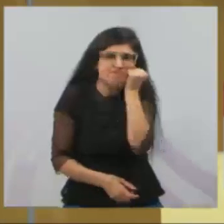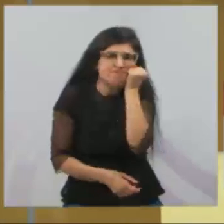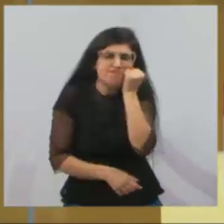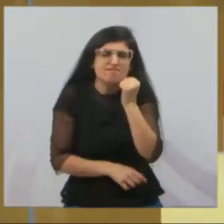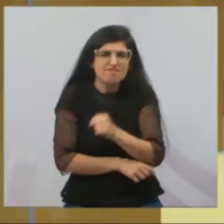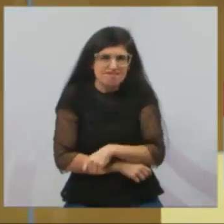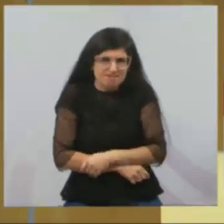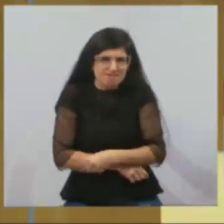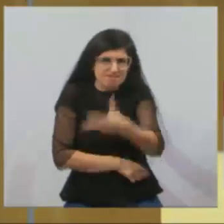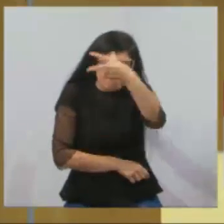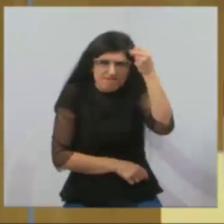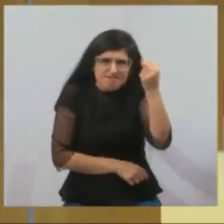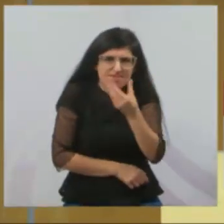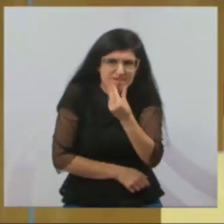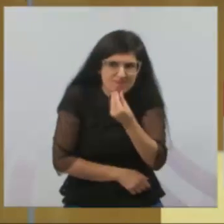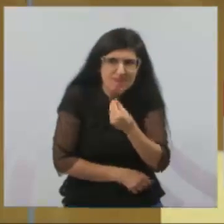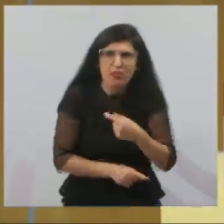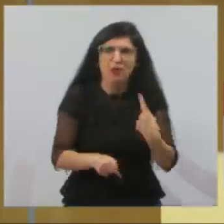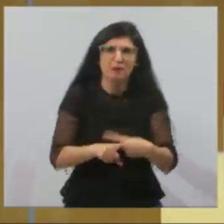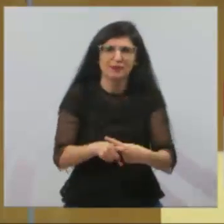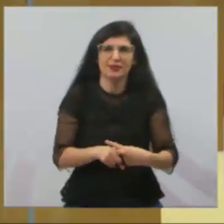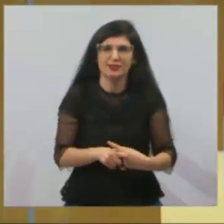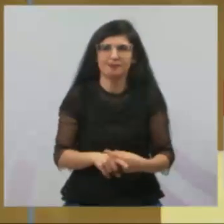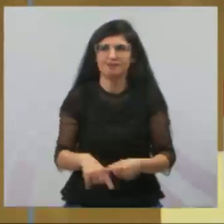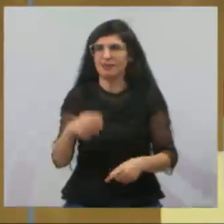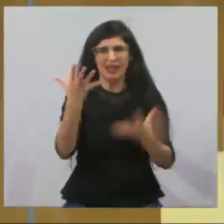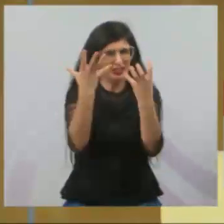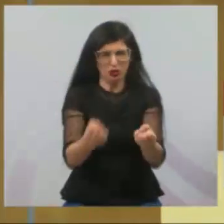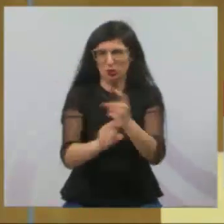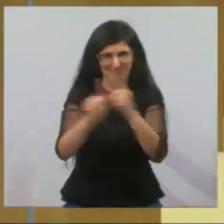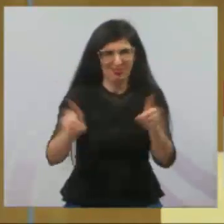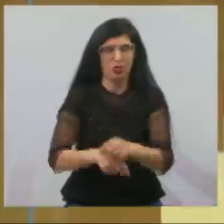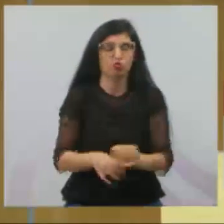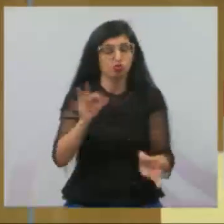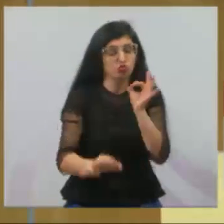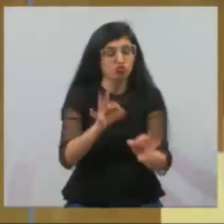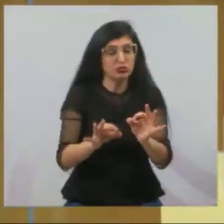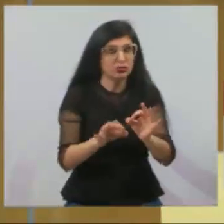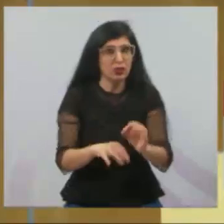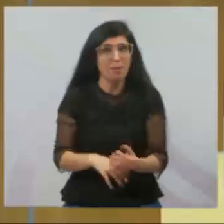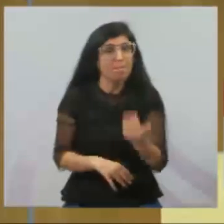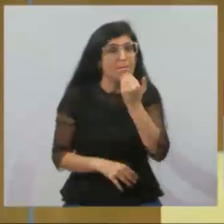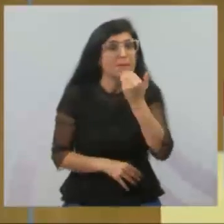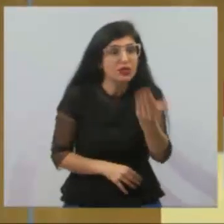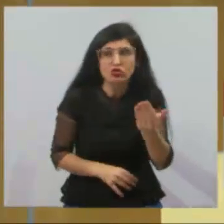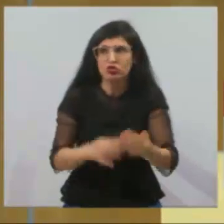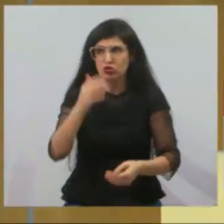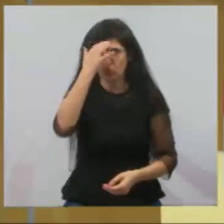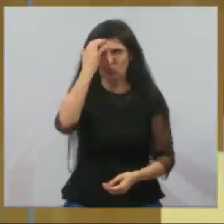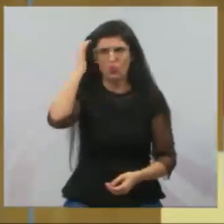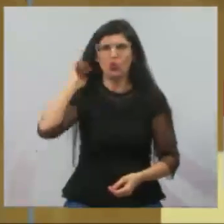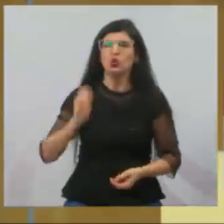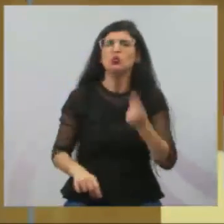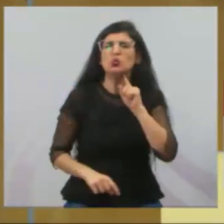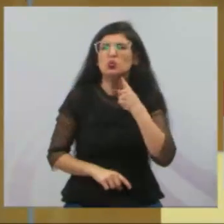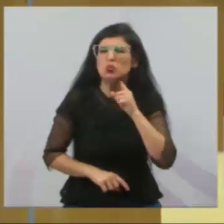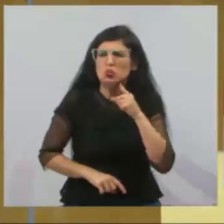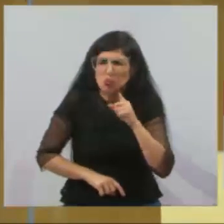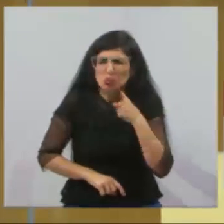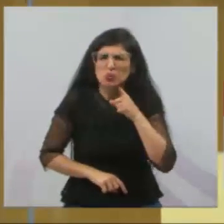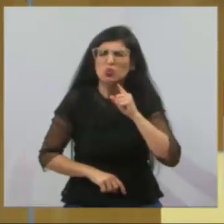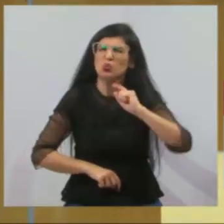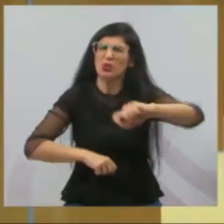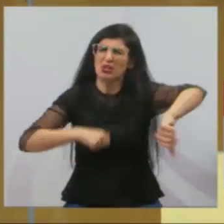quando ele desobedeceu uma ordem da Justiça para fazer a ligação do esgoto na região do